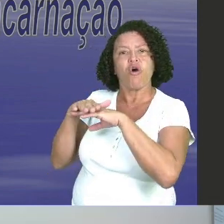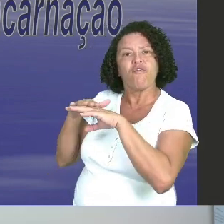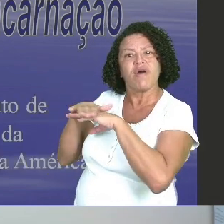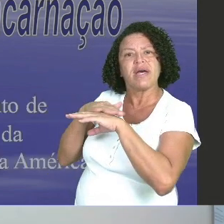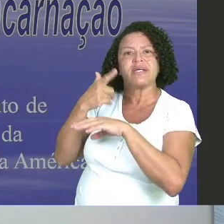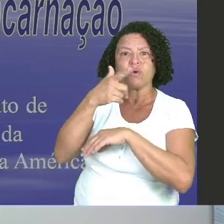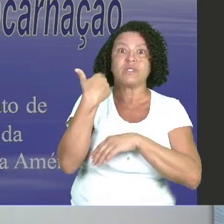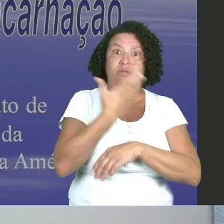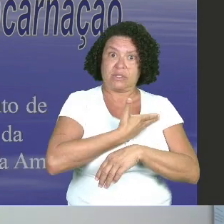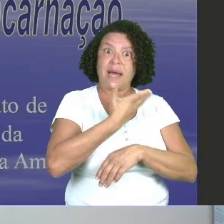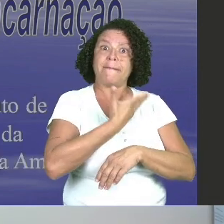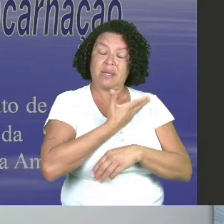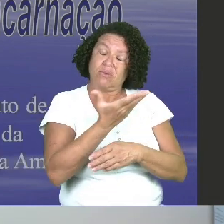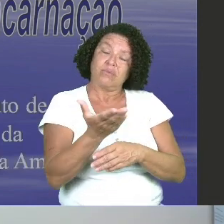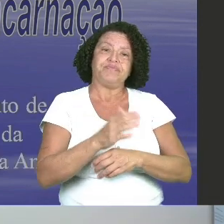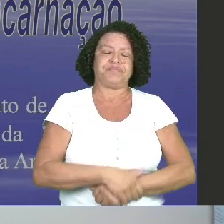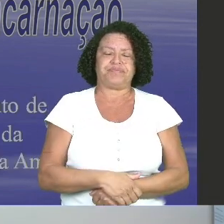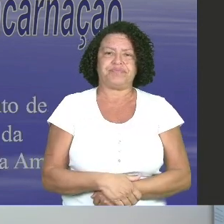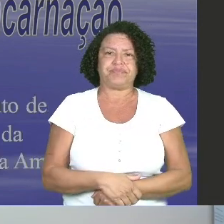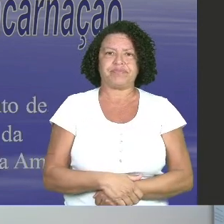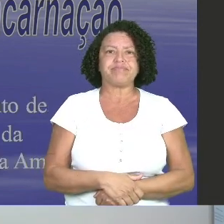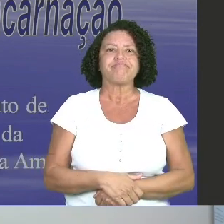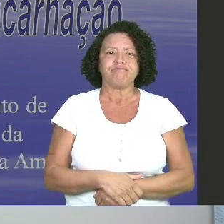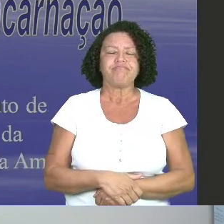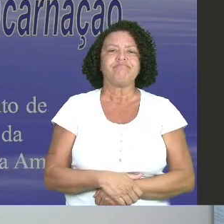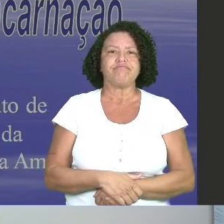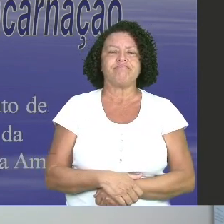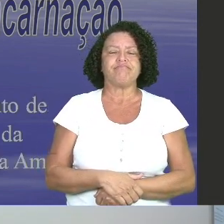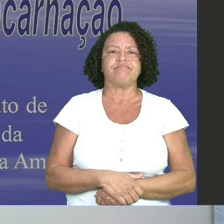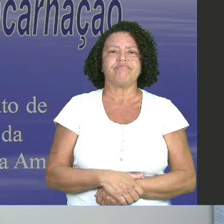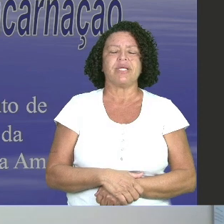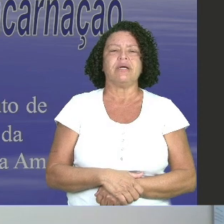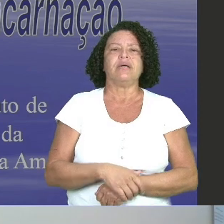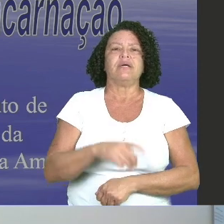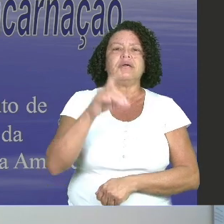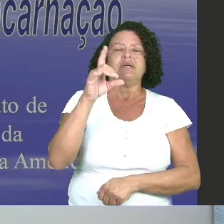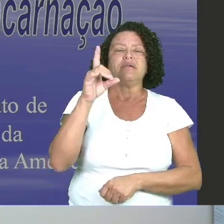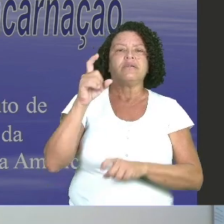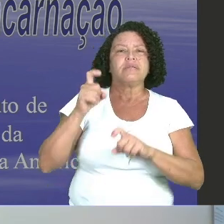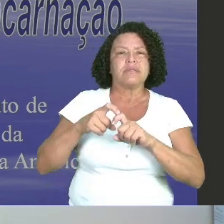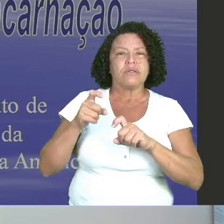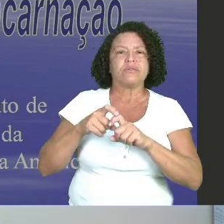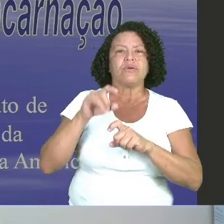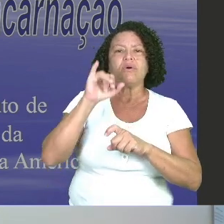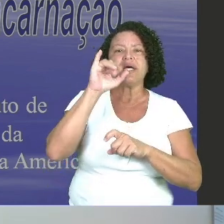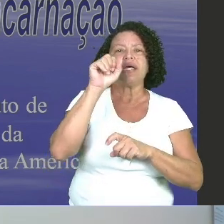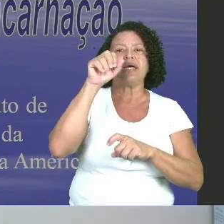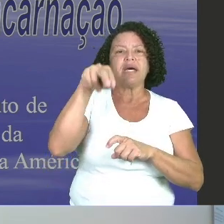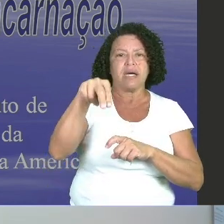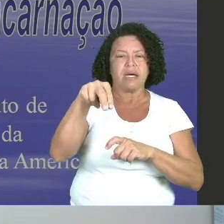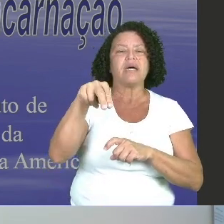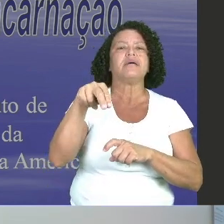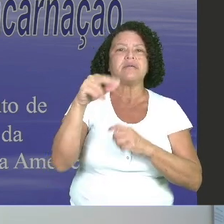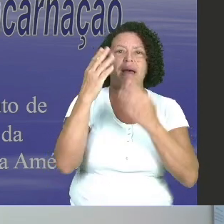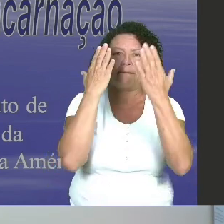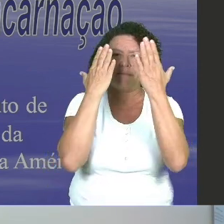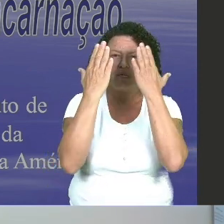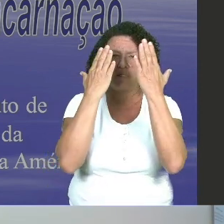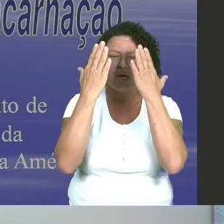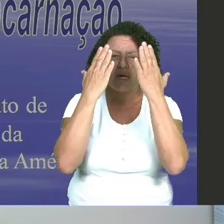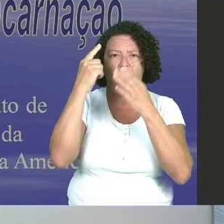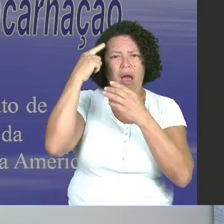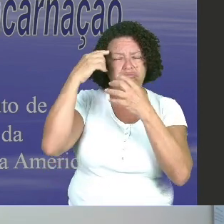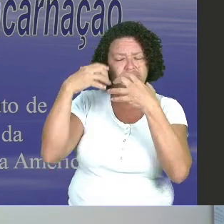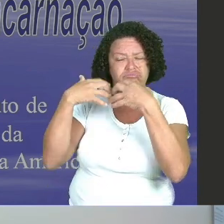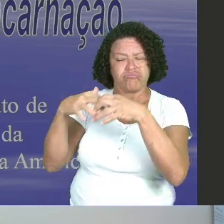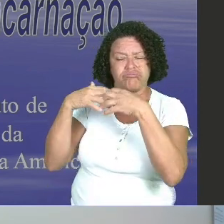seus colegas e seus amigos. Dr. Ian Steverson, diretor do Departamento de Psiquiatria e Neurologia da